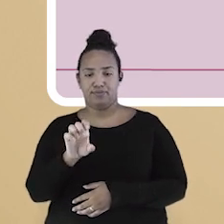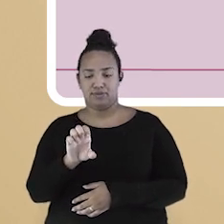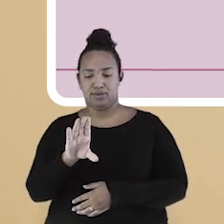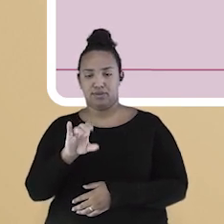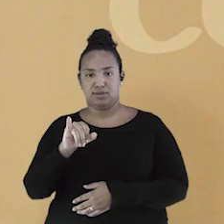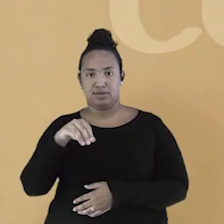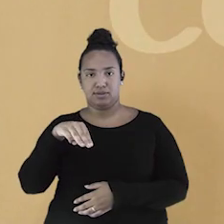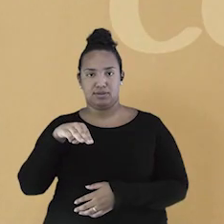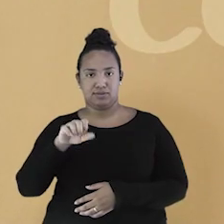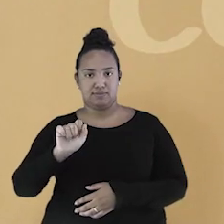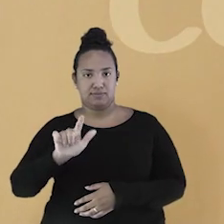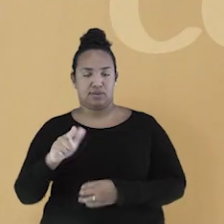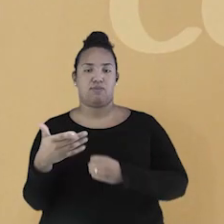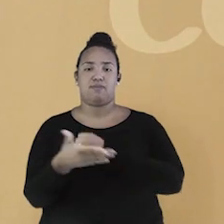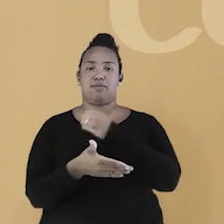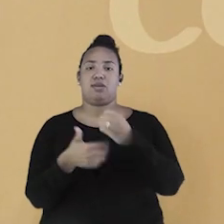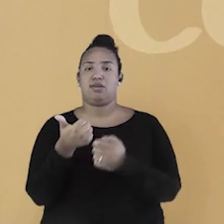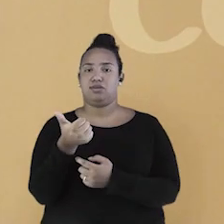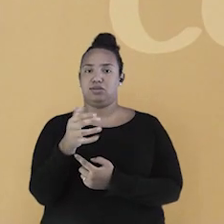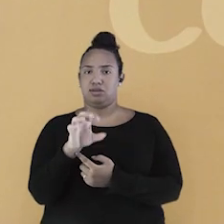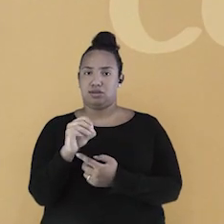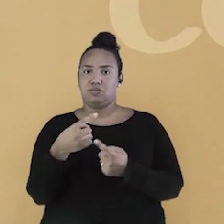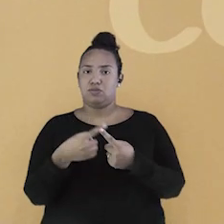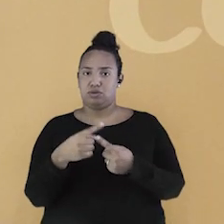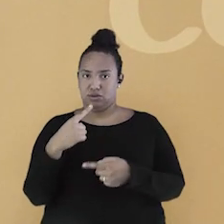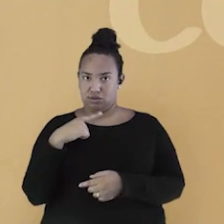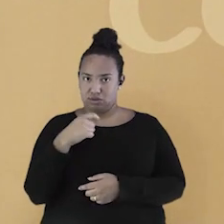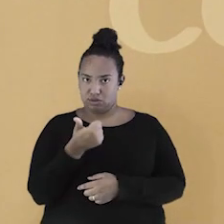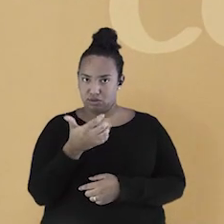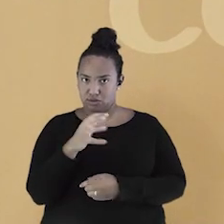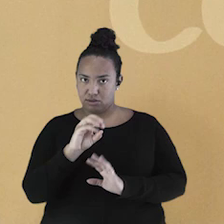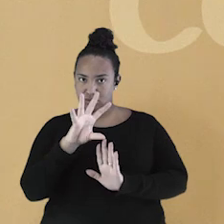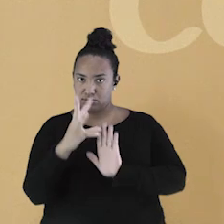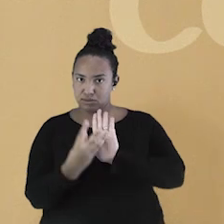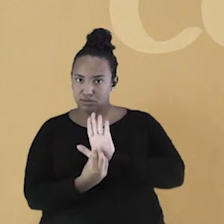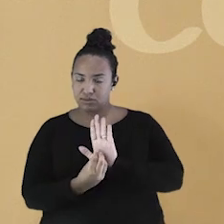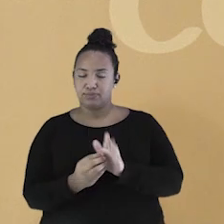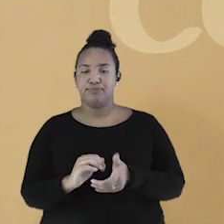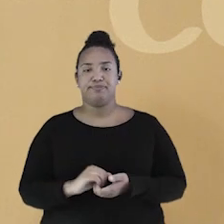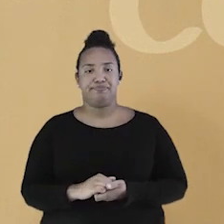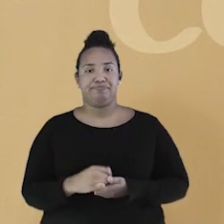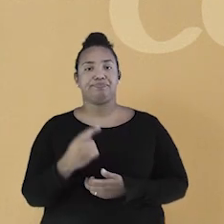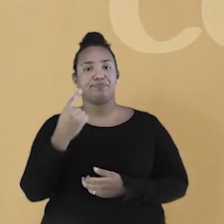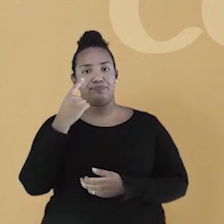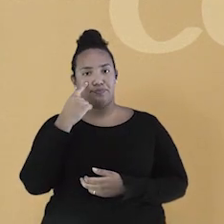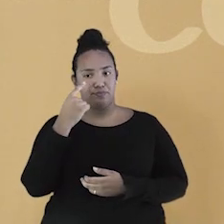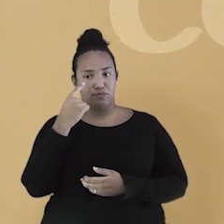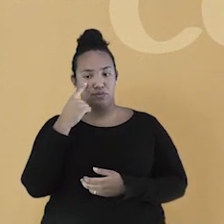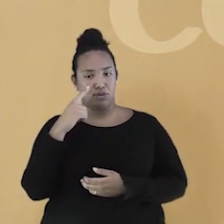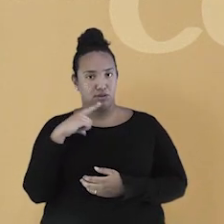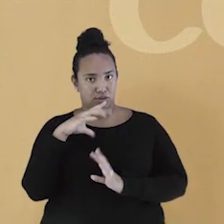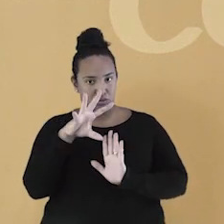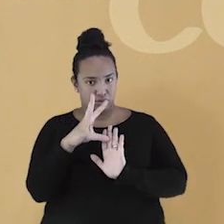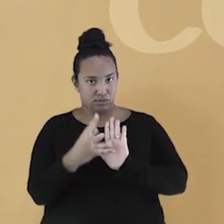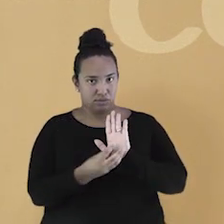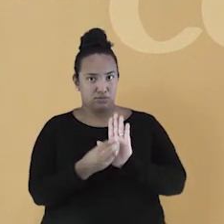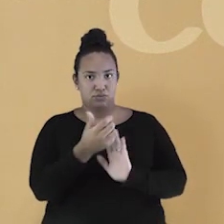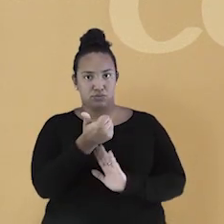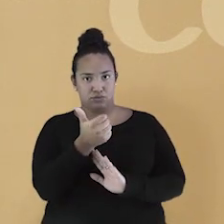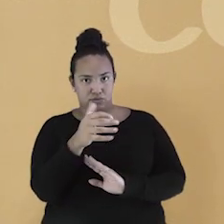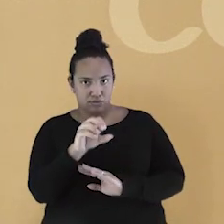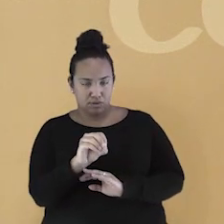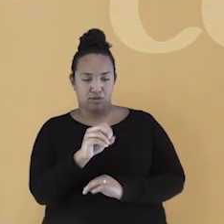vimos. Como vimos, o sistema de numeração decimal é de base 10 e é composto por 0,